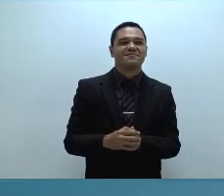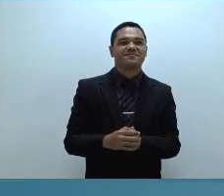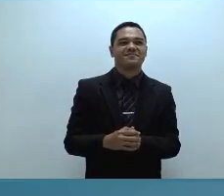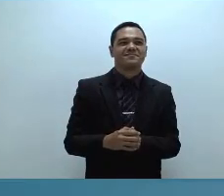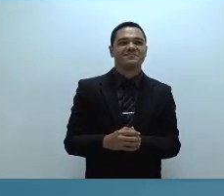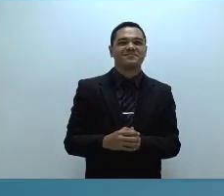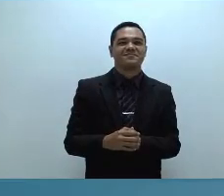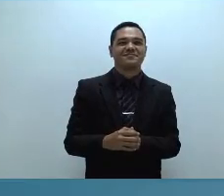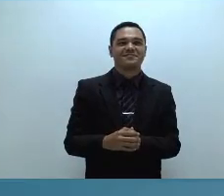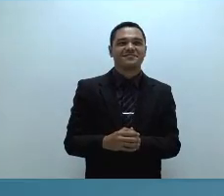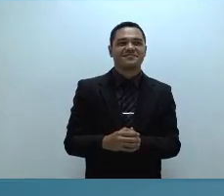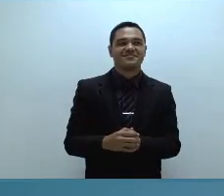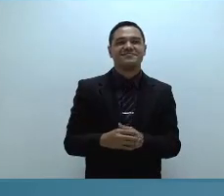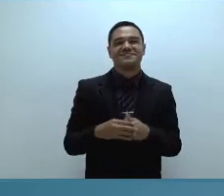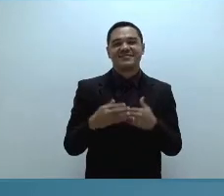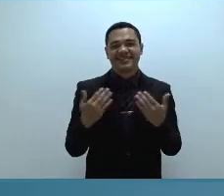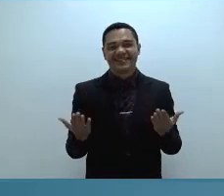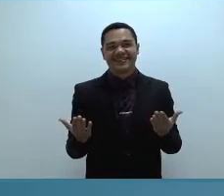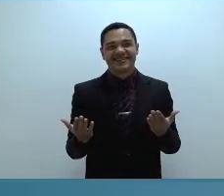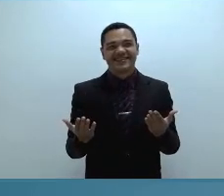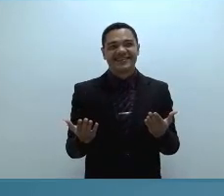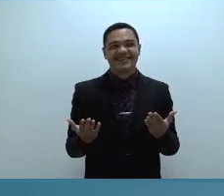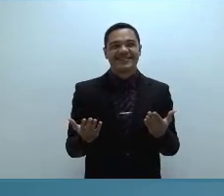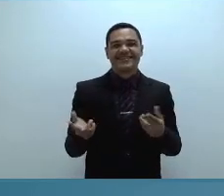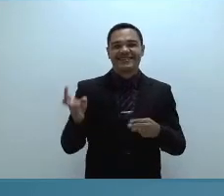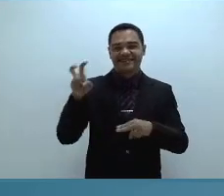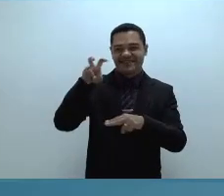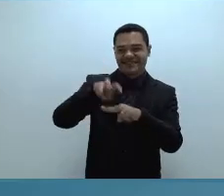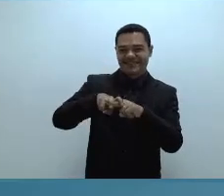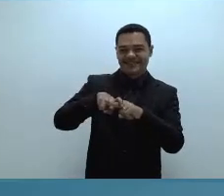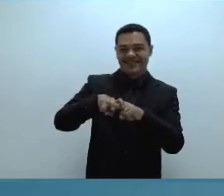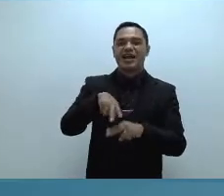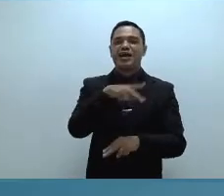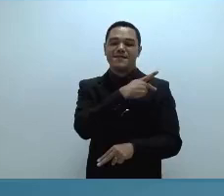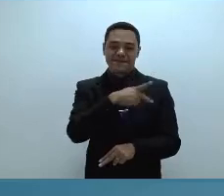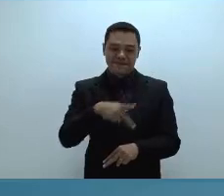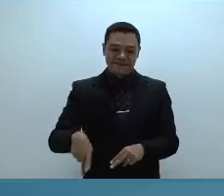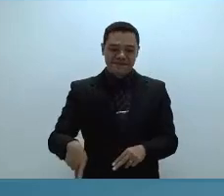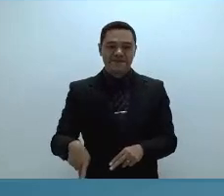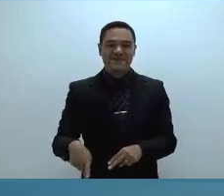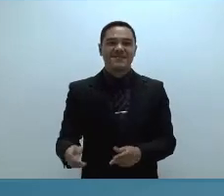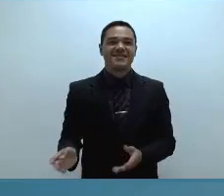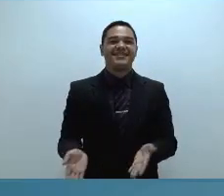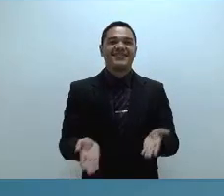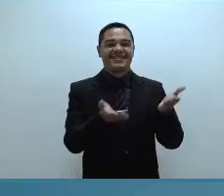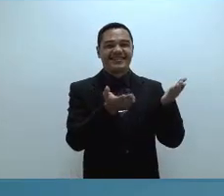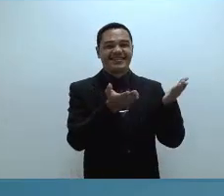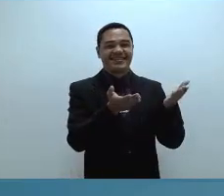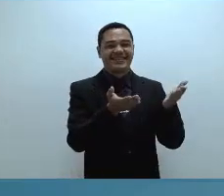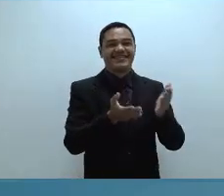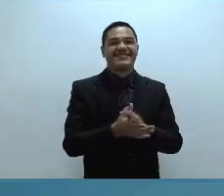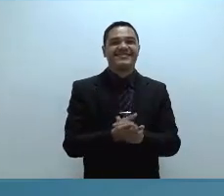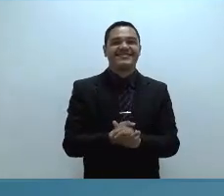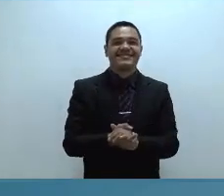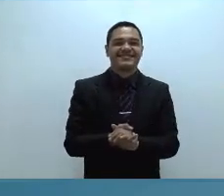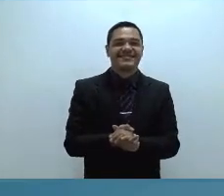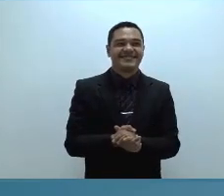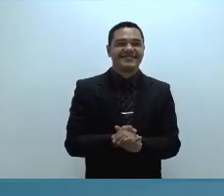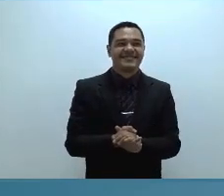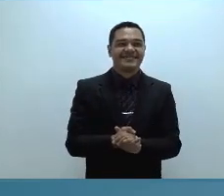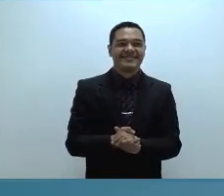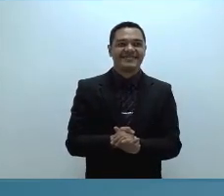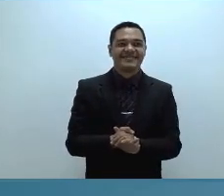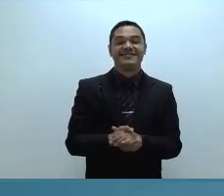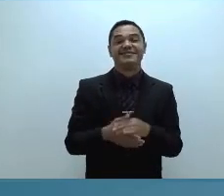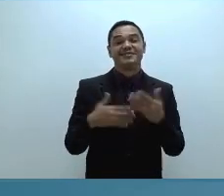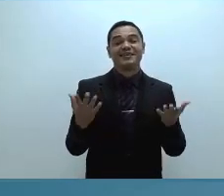Não, vai mais daí. O senhor está aí na cadeira, sua, hoje é sua. Exercício. Oh, deixa eu lhe dizer.